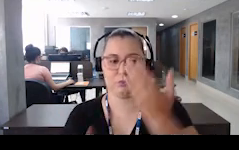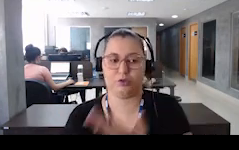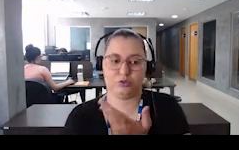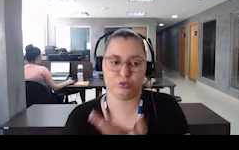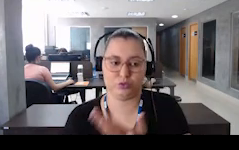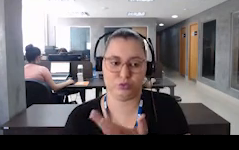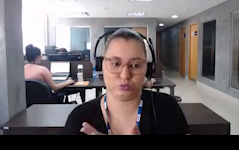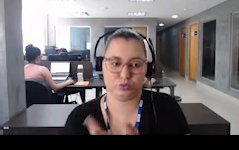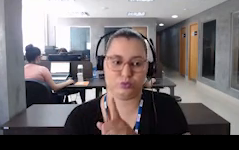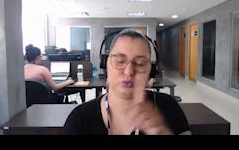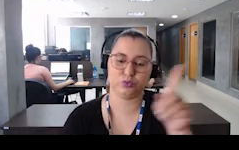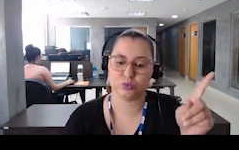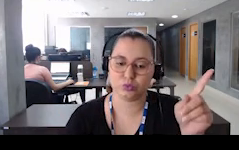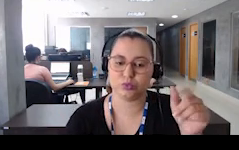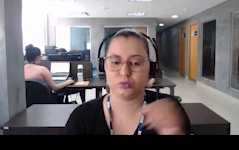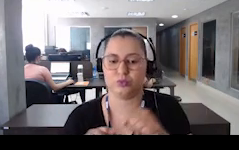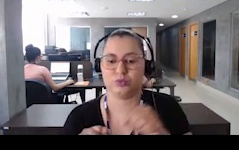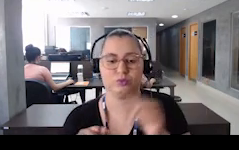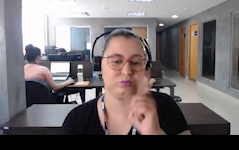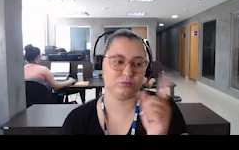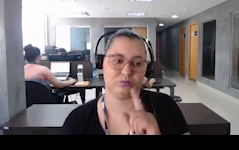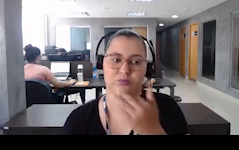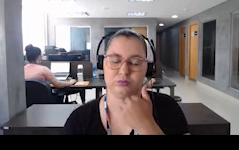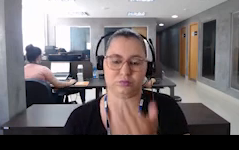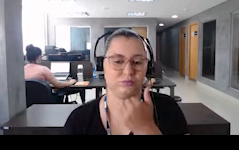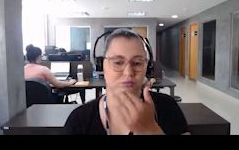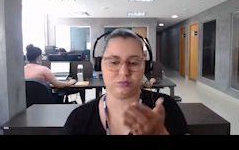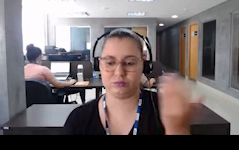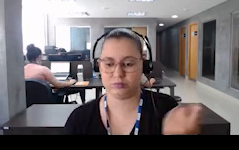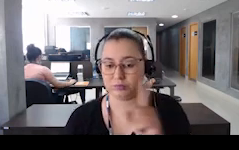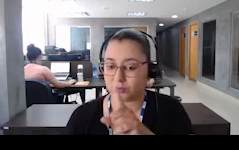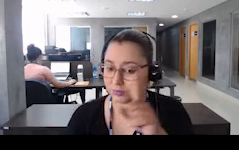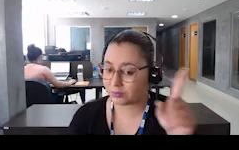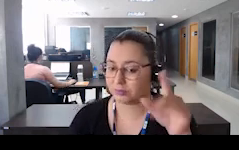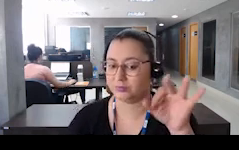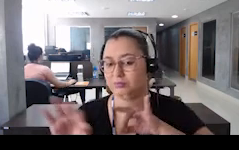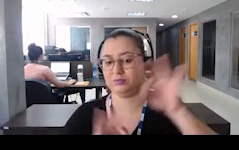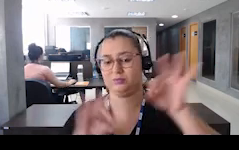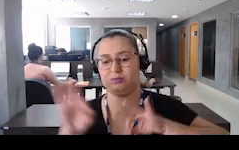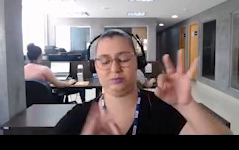estudo do aluno, né? Esse plano de estudo aqui não foi feito à toa, né? Isso aqui foi feito justamente